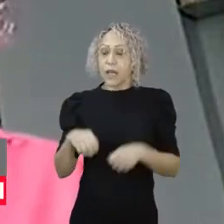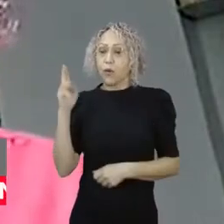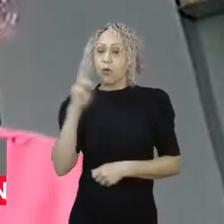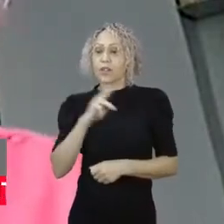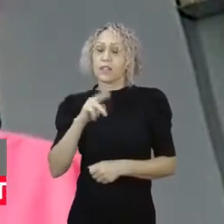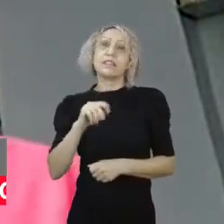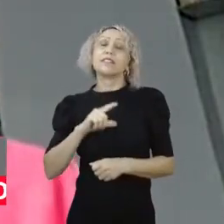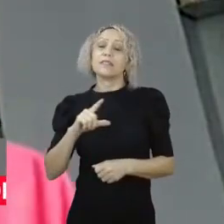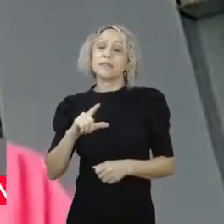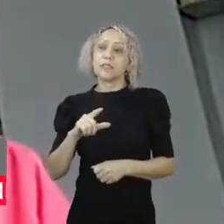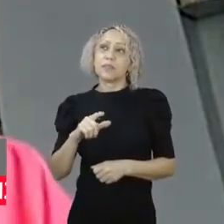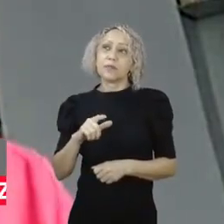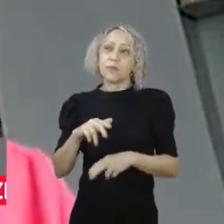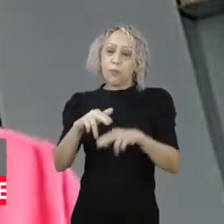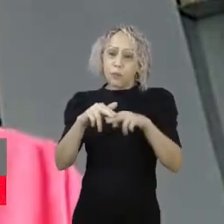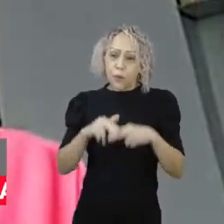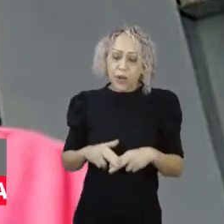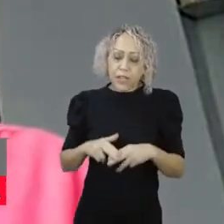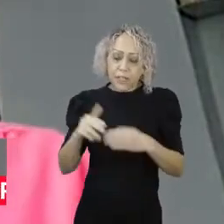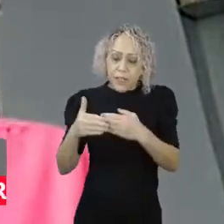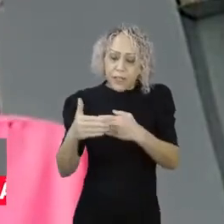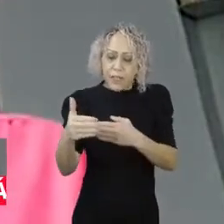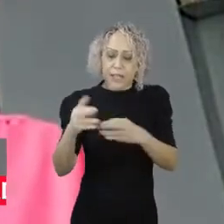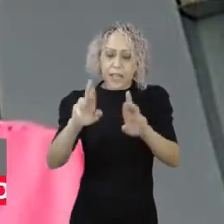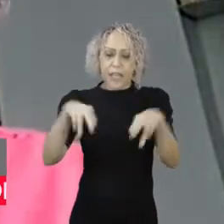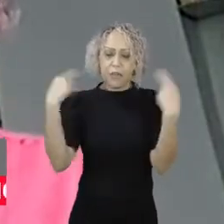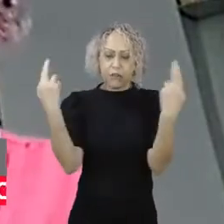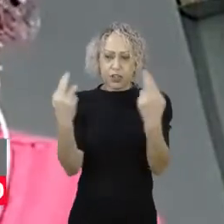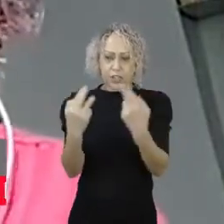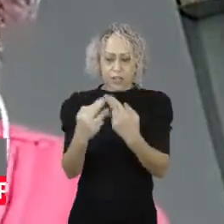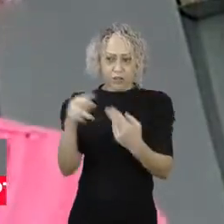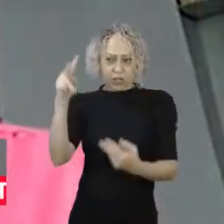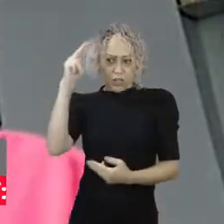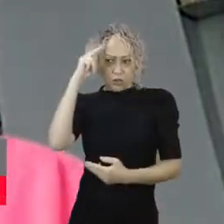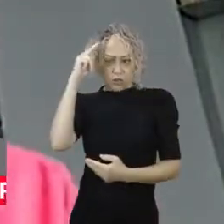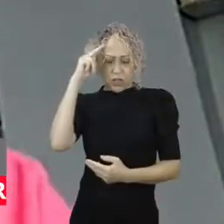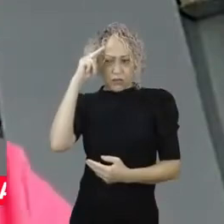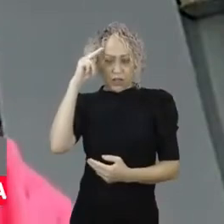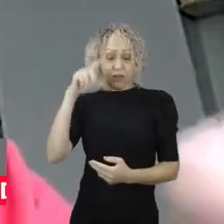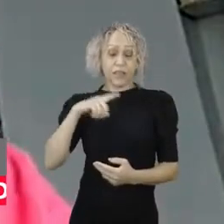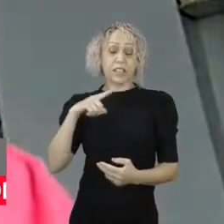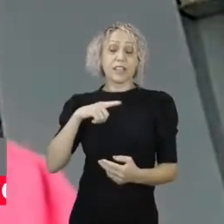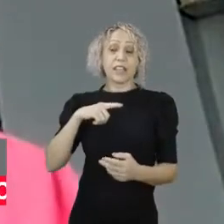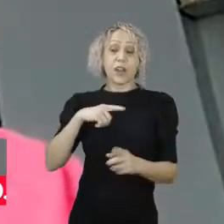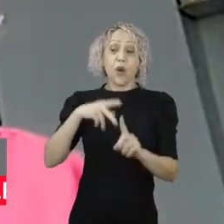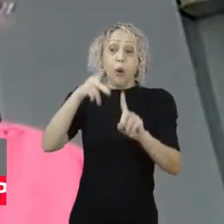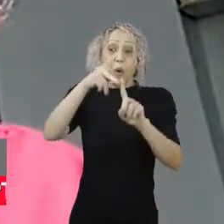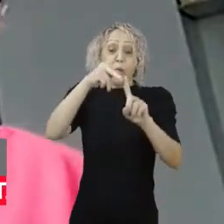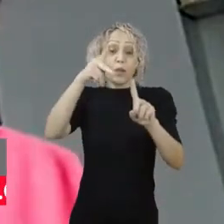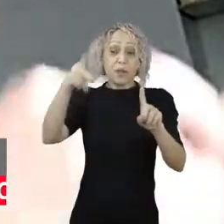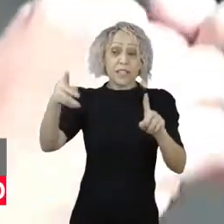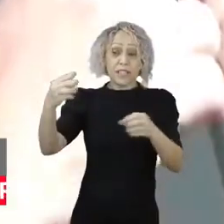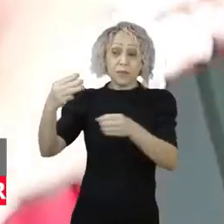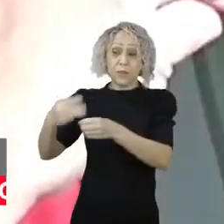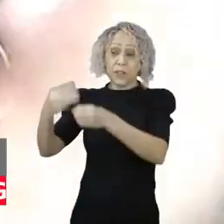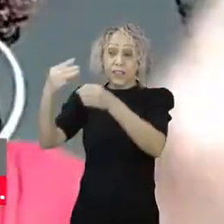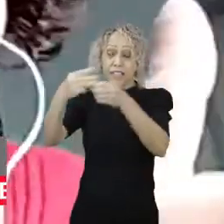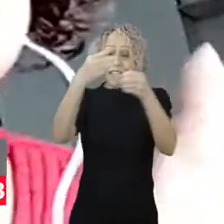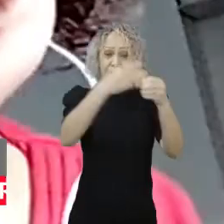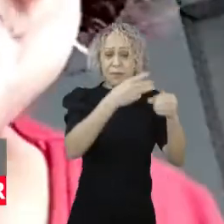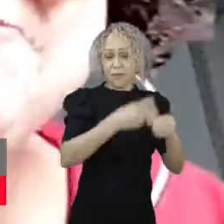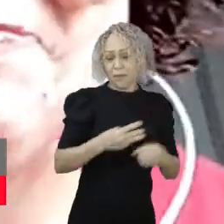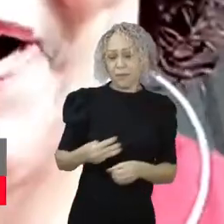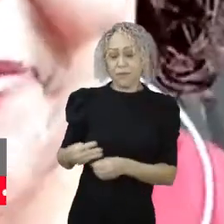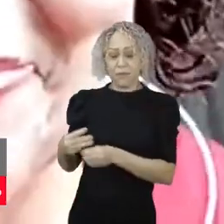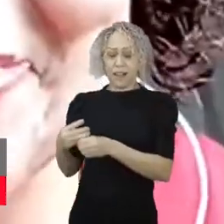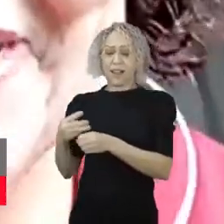de segunda-feira, dessa grande plenária com os presidentes municipais de todos os municípios, seja a nossa